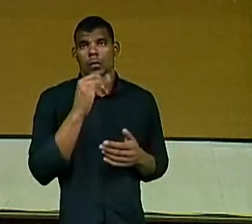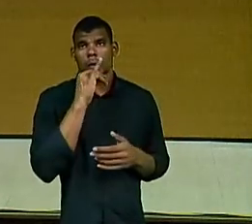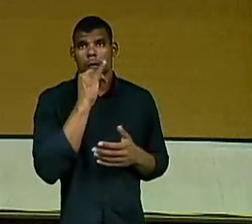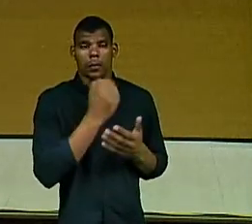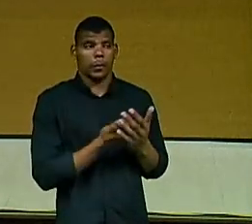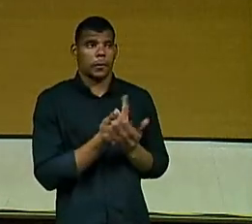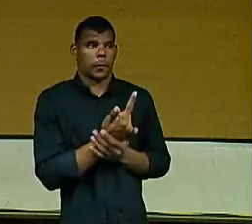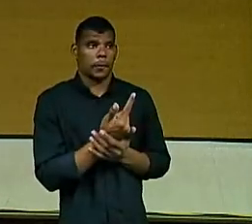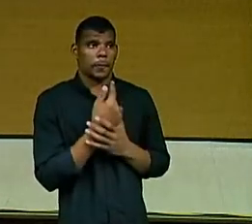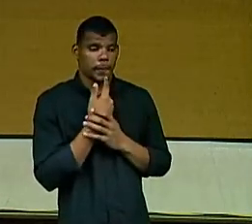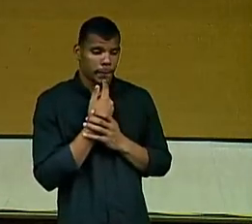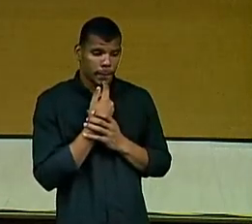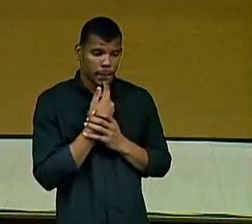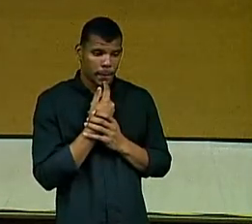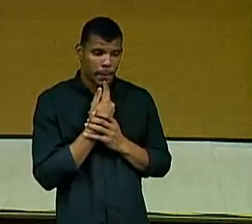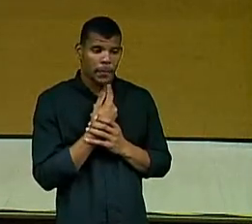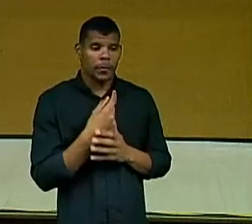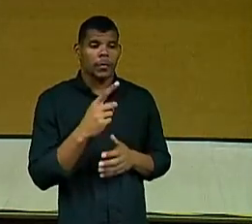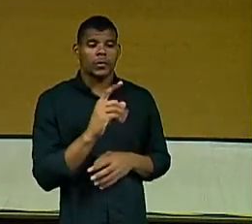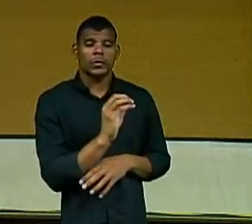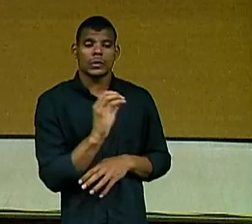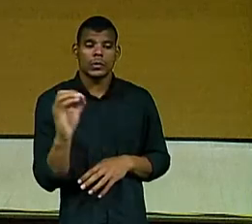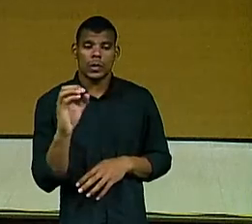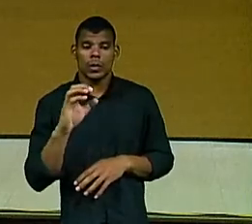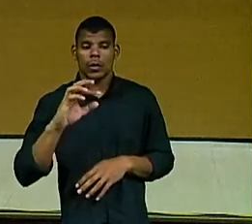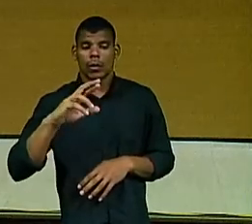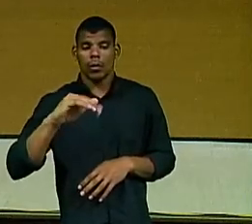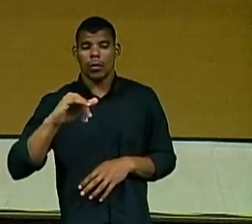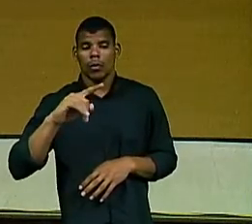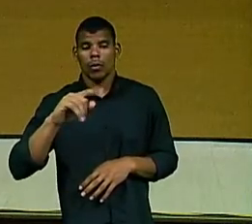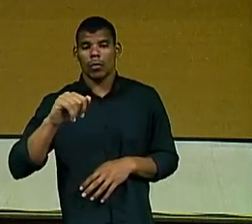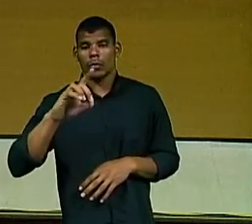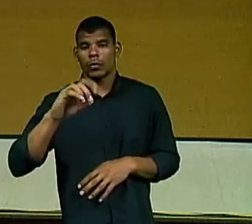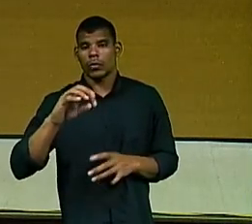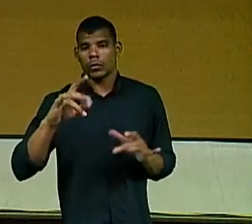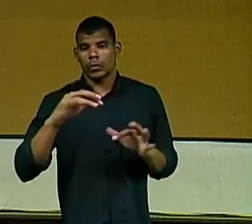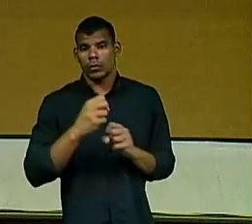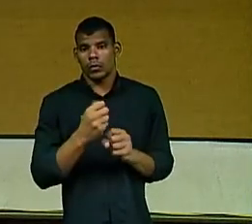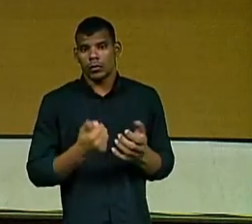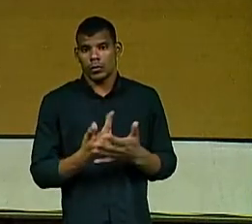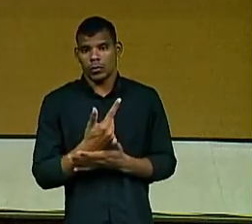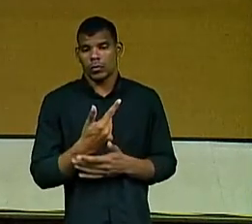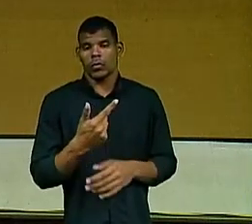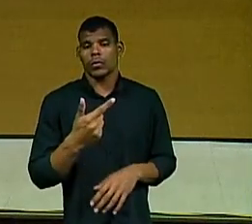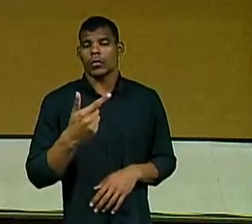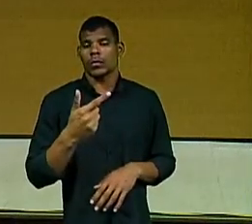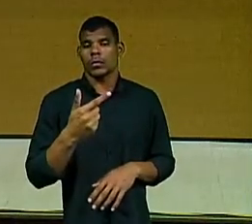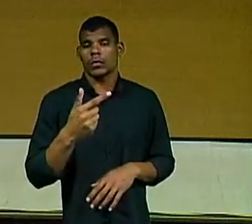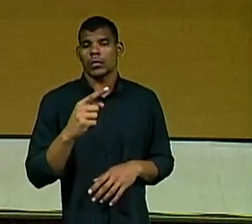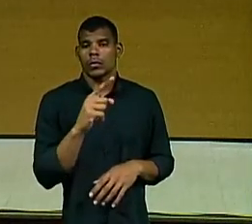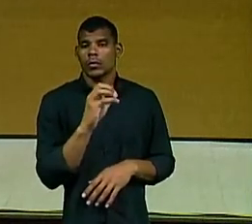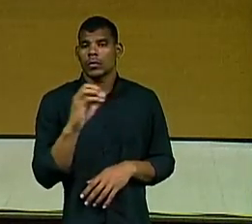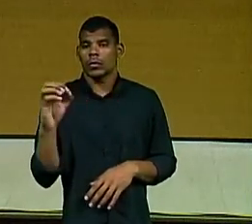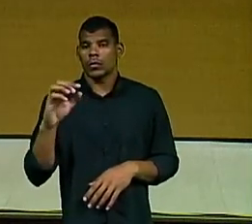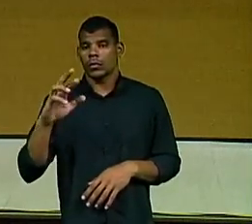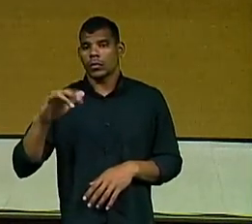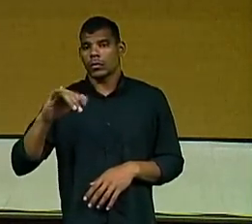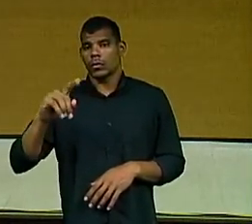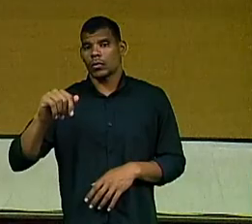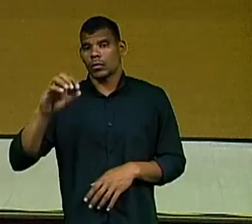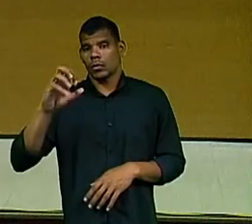ou sem cruzados você comprava 10 dias daqui a três dias sem cruzados comprava